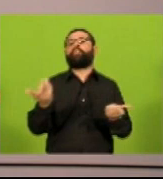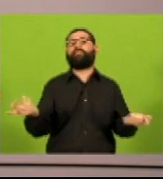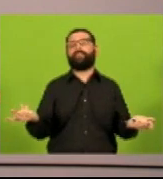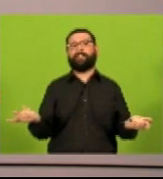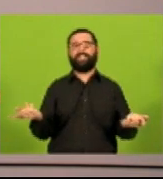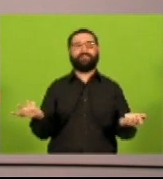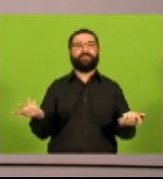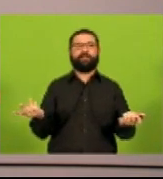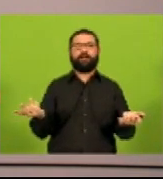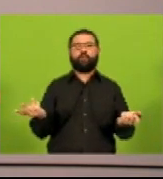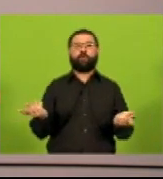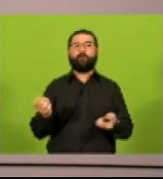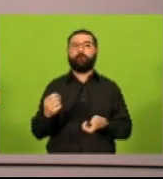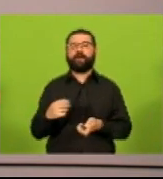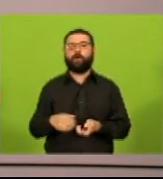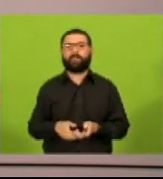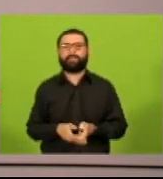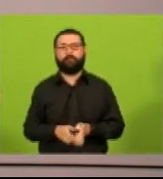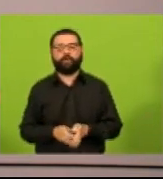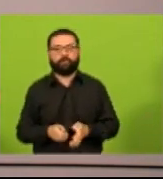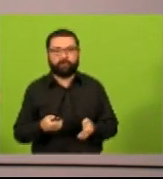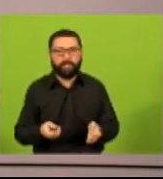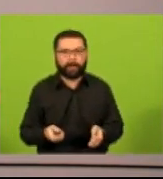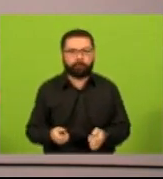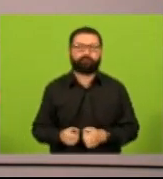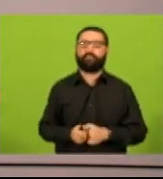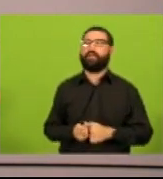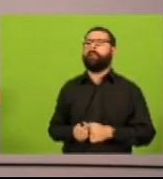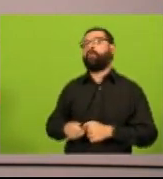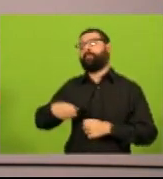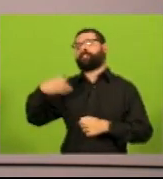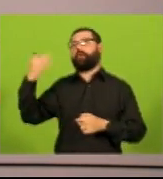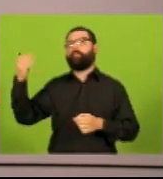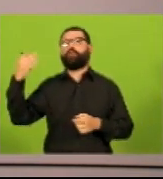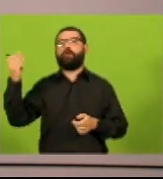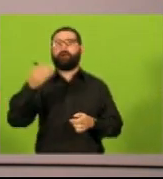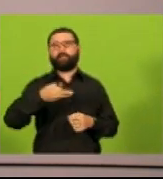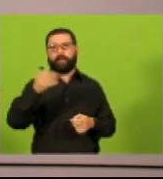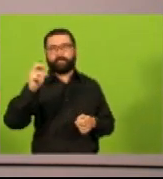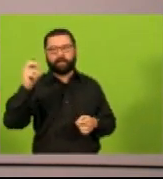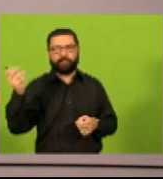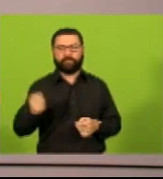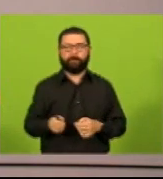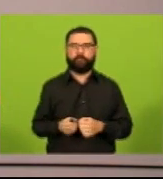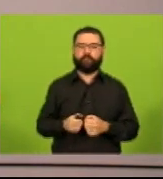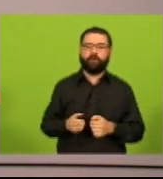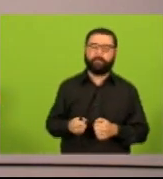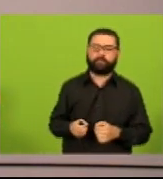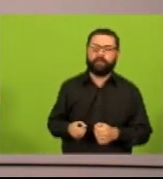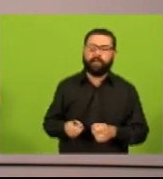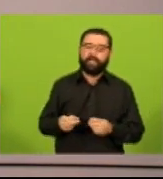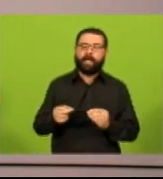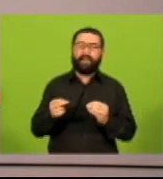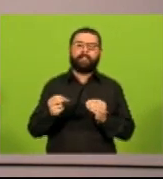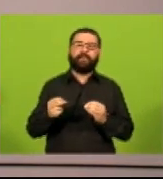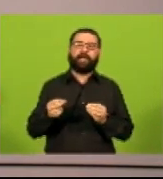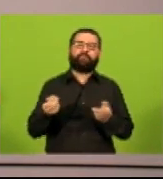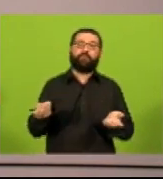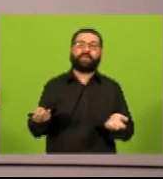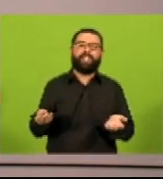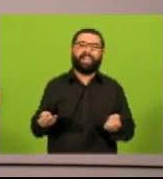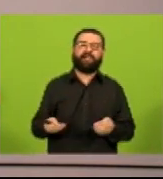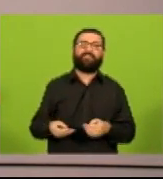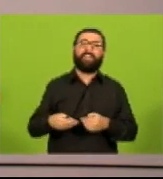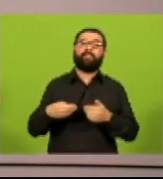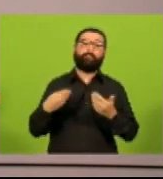ser muito fina, hein? O problema da gota ser muito fina, com a pressão muito alta lá que está registrando no manômetro, é que ela